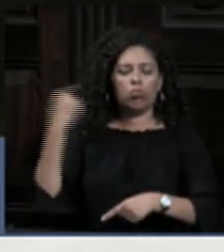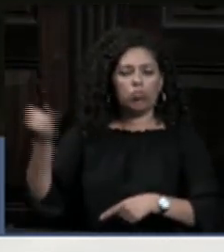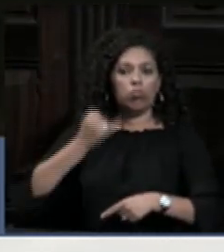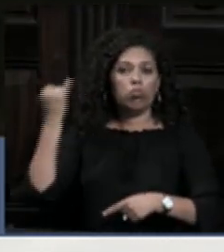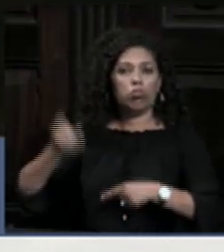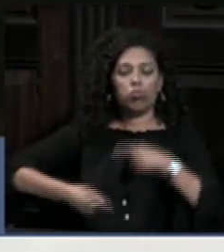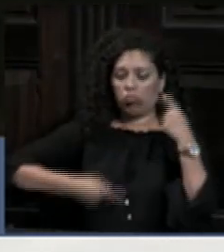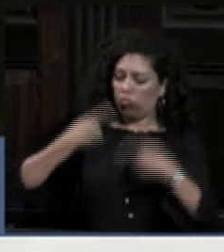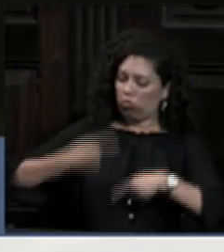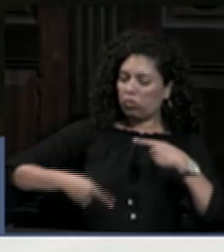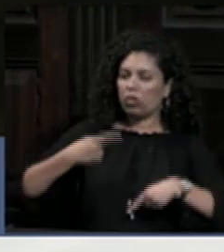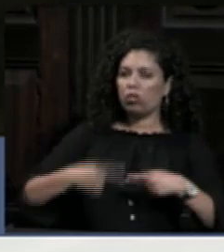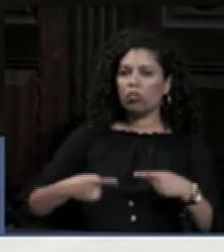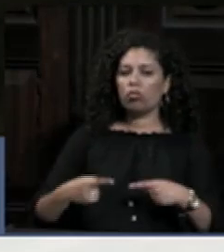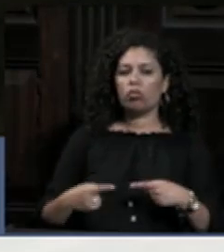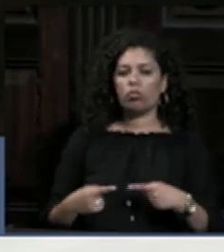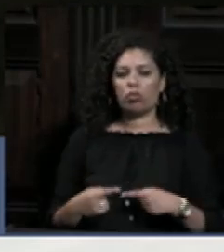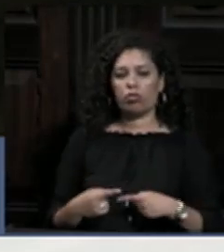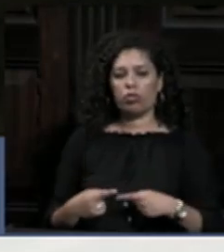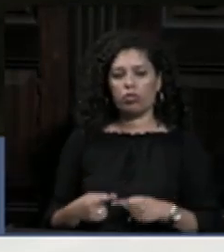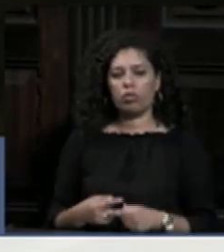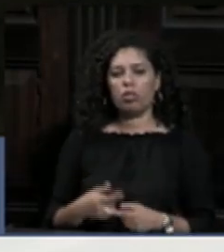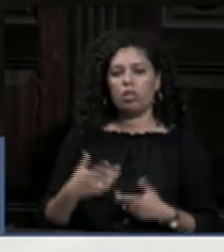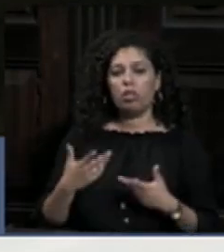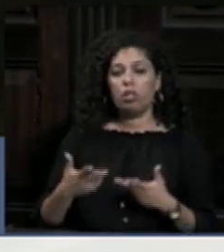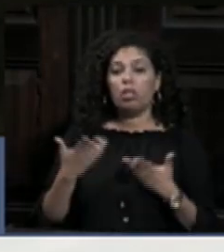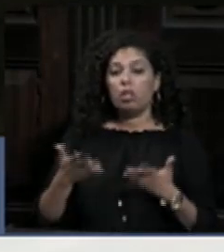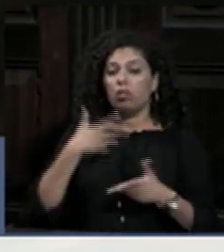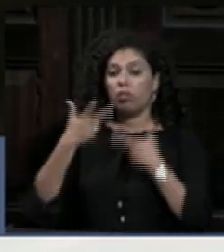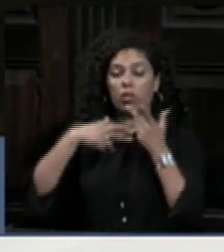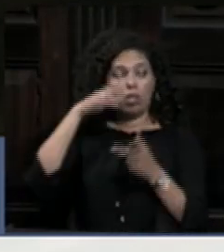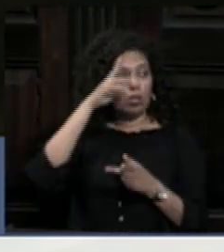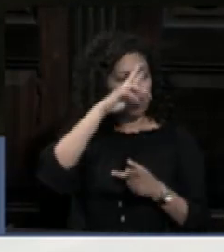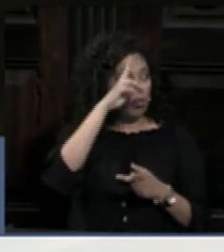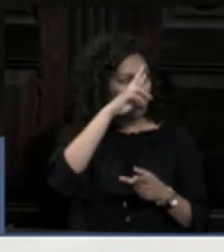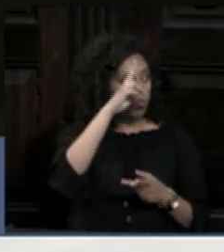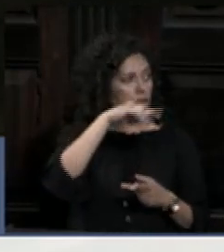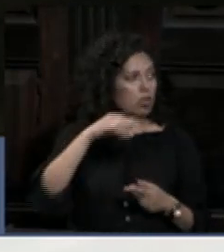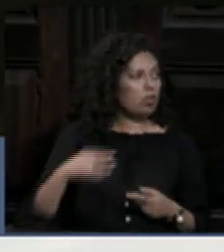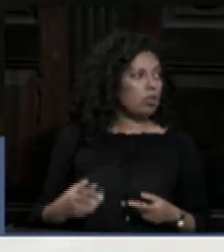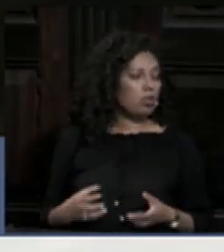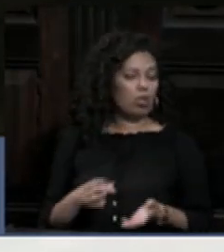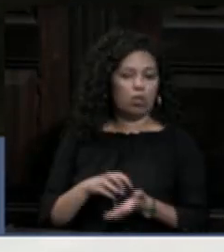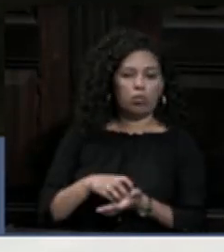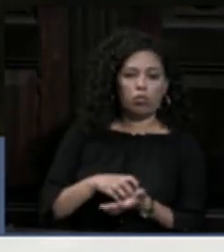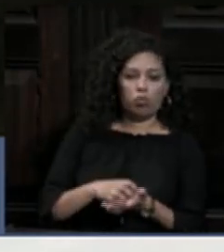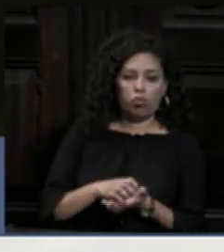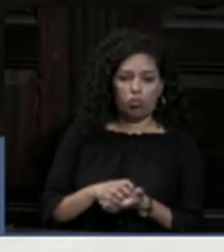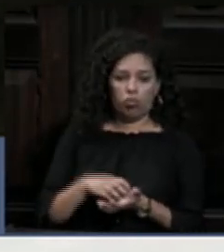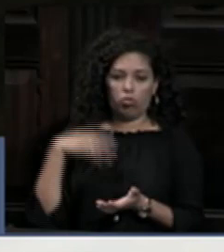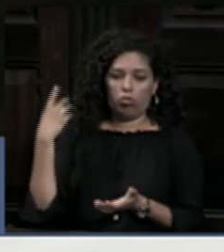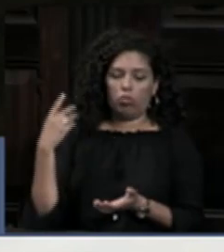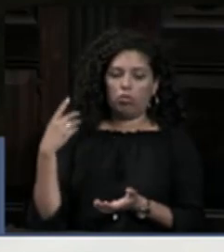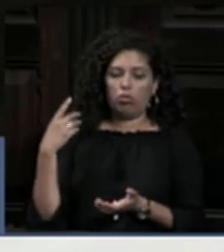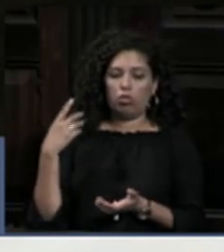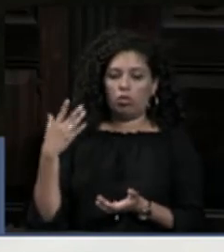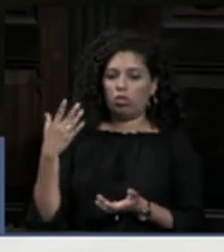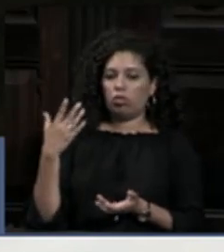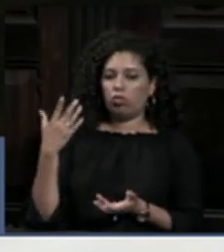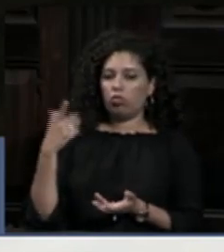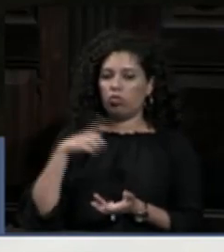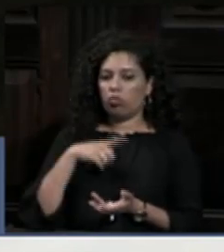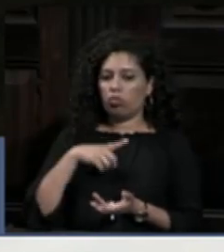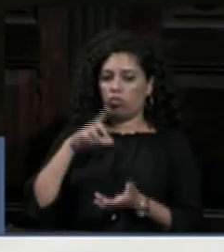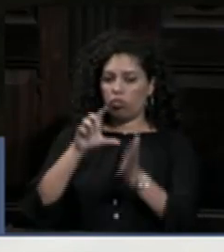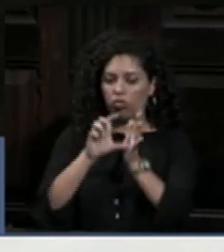quero lembrar o deputado geraldo pudim que no passado quando se praticavam cotas para